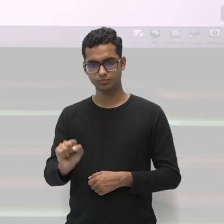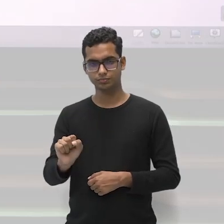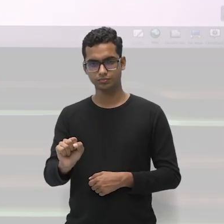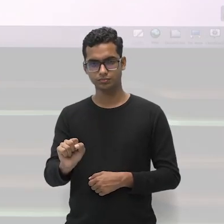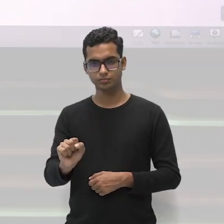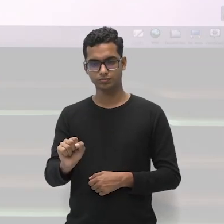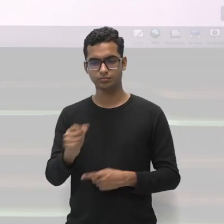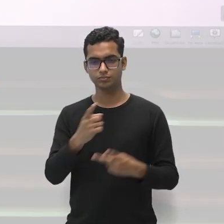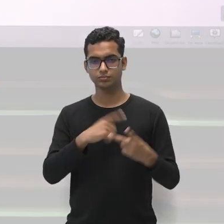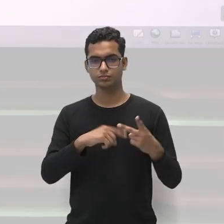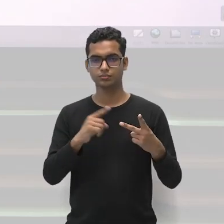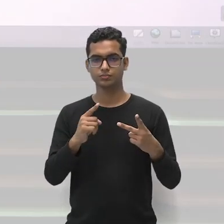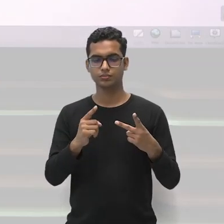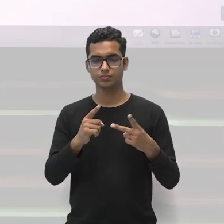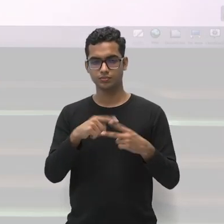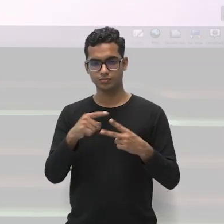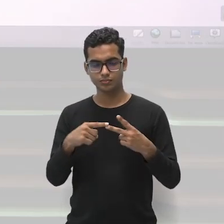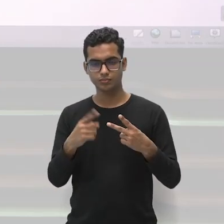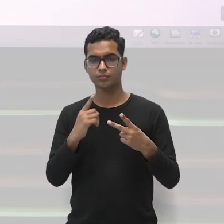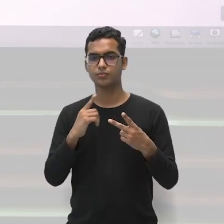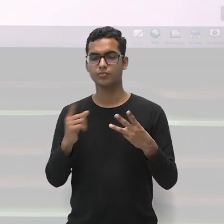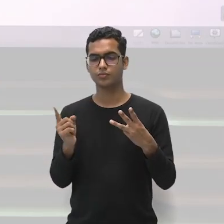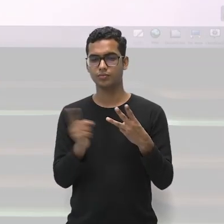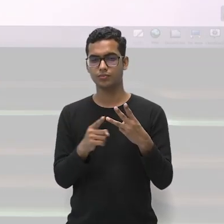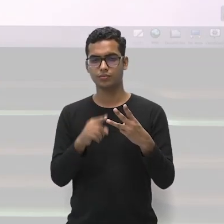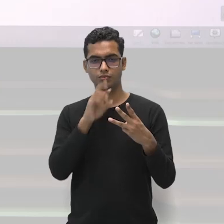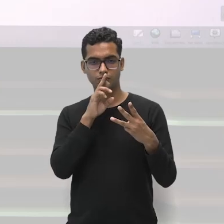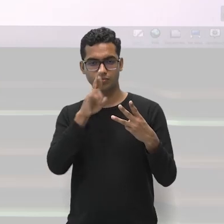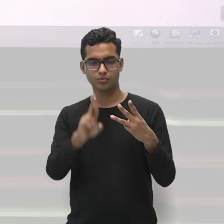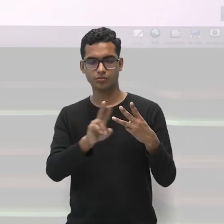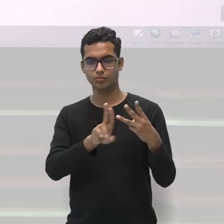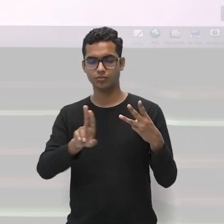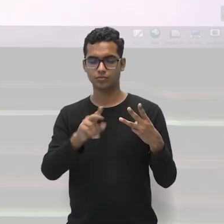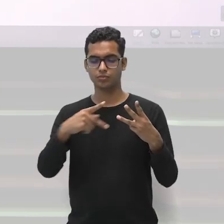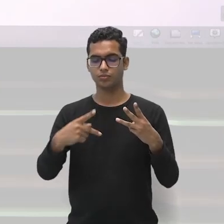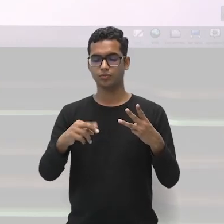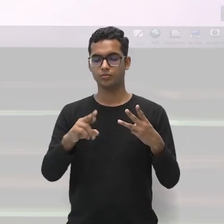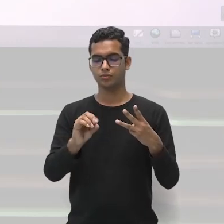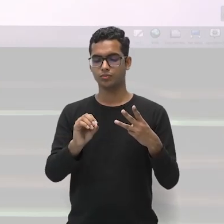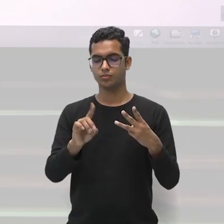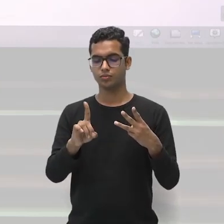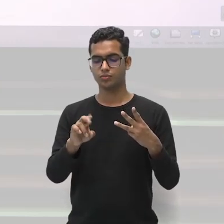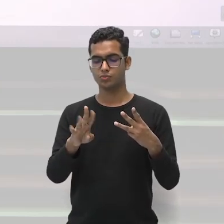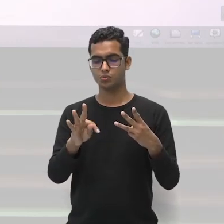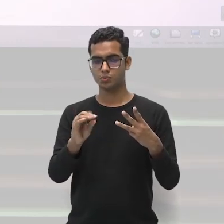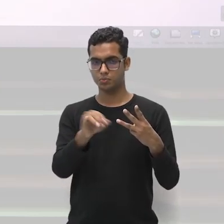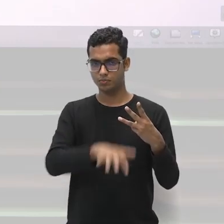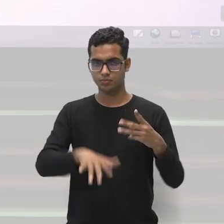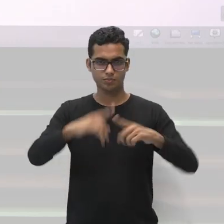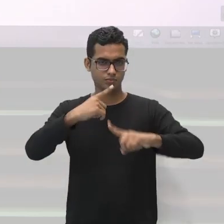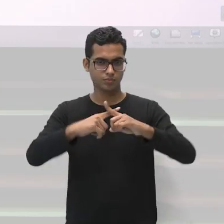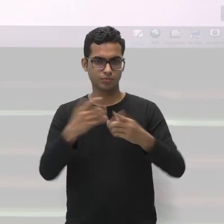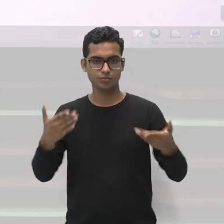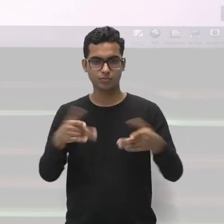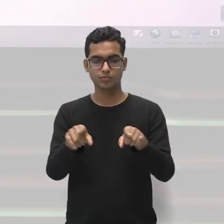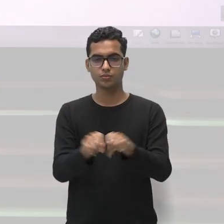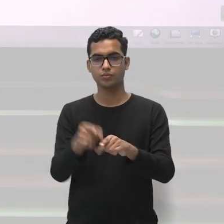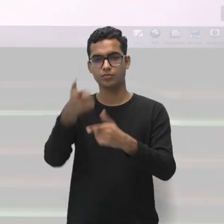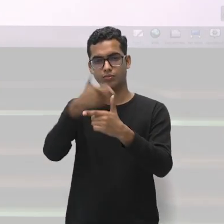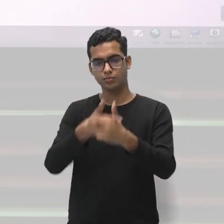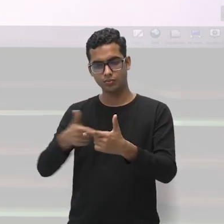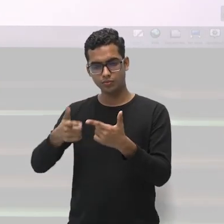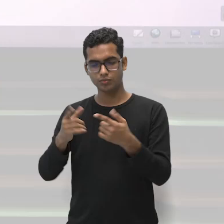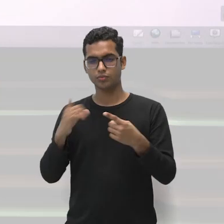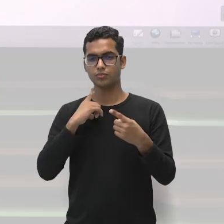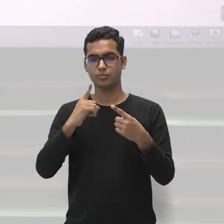é chamado de produto. Temos também a operação de divisão. Temos o dividendo, que é o número que vai